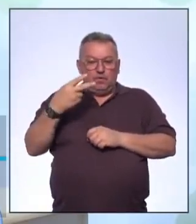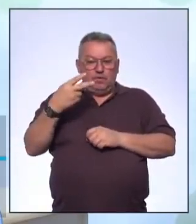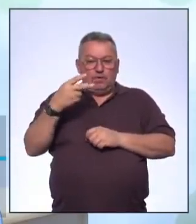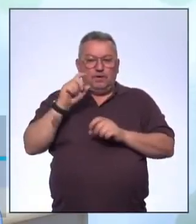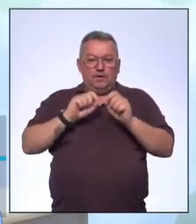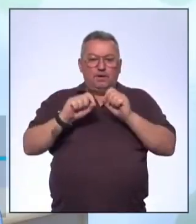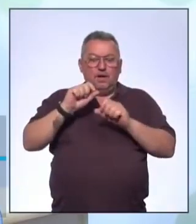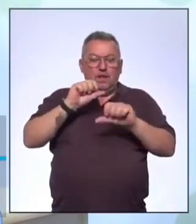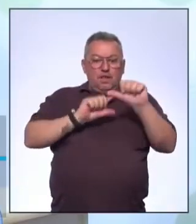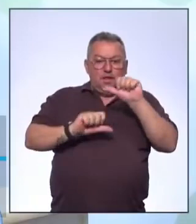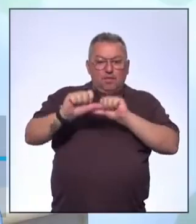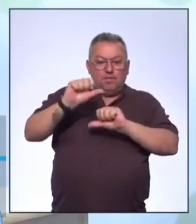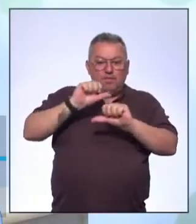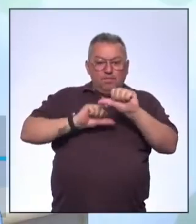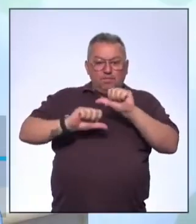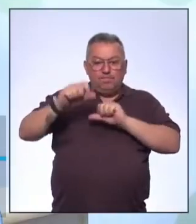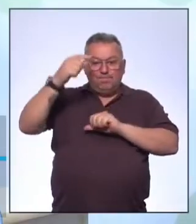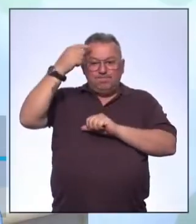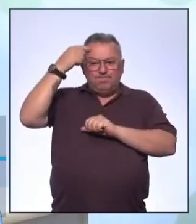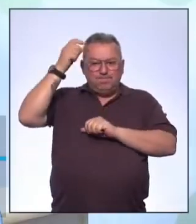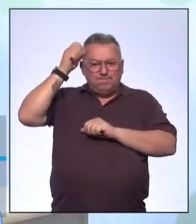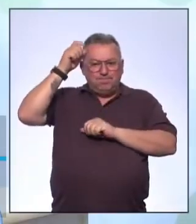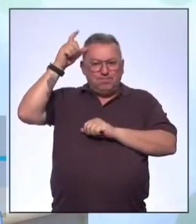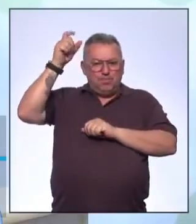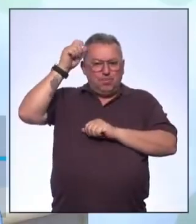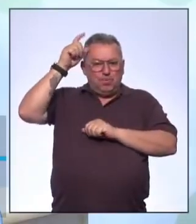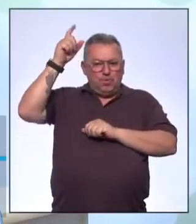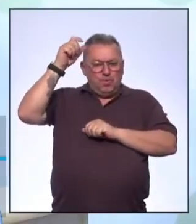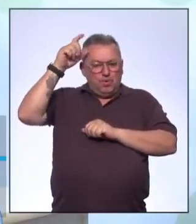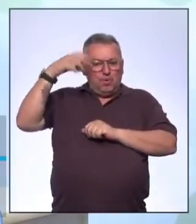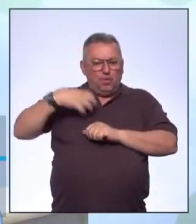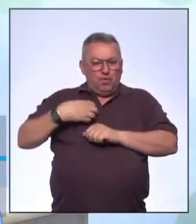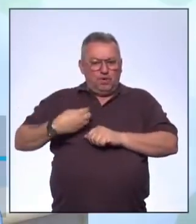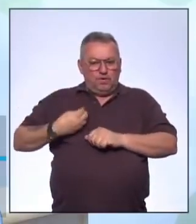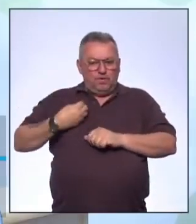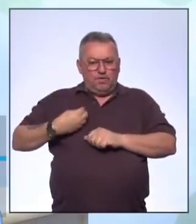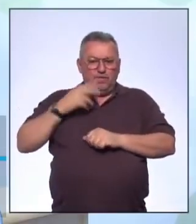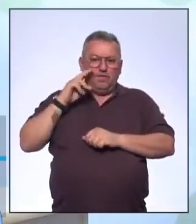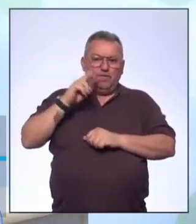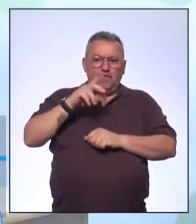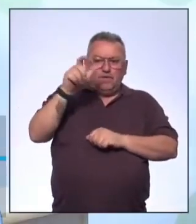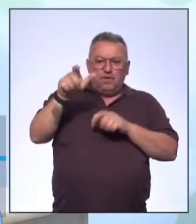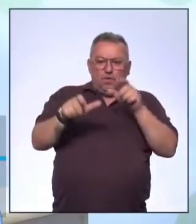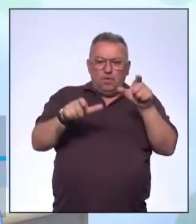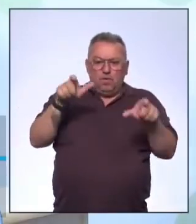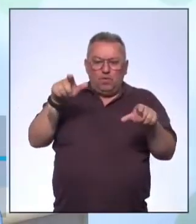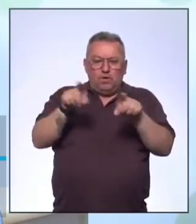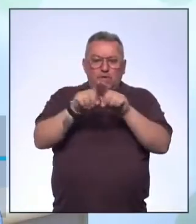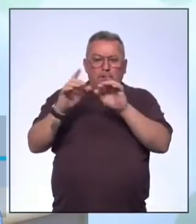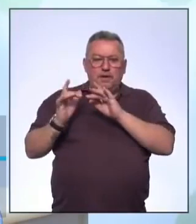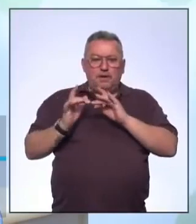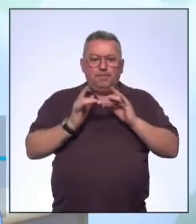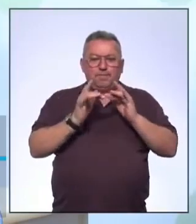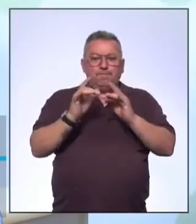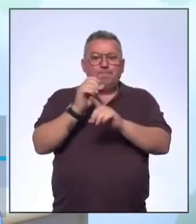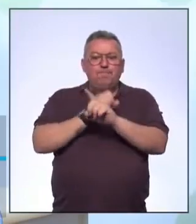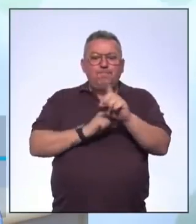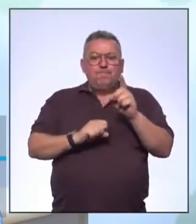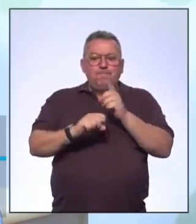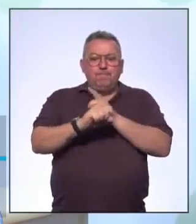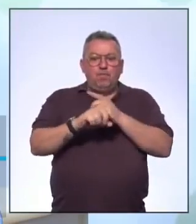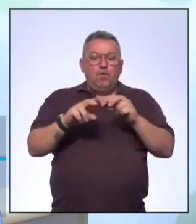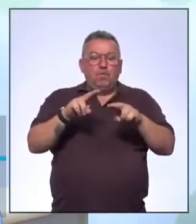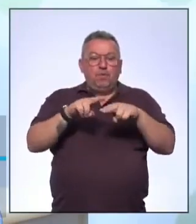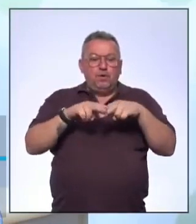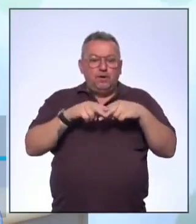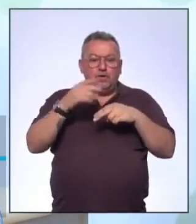a transformação desse espaço cultural, a maneira de viver, de enxergar o outro, das relações sociais.